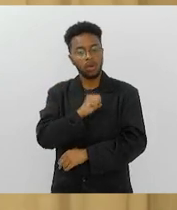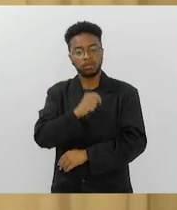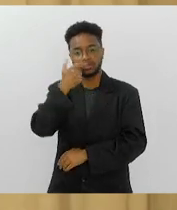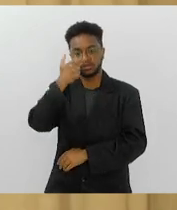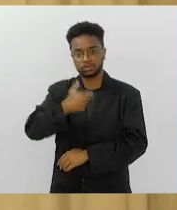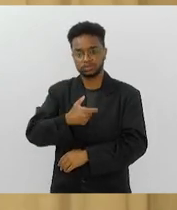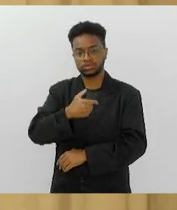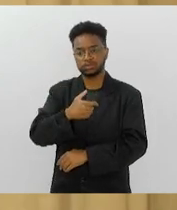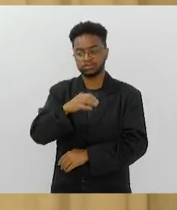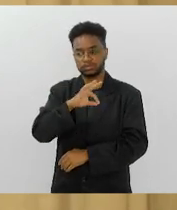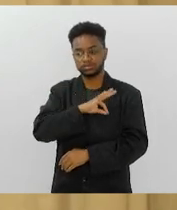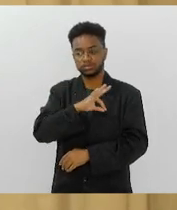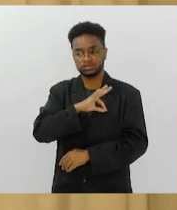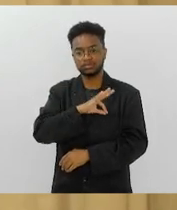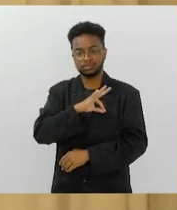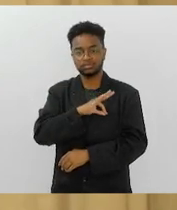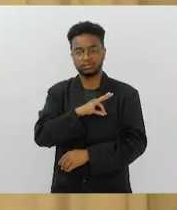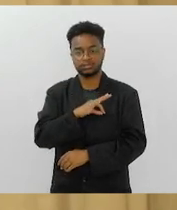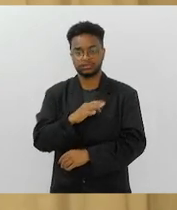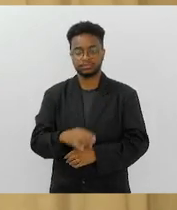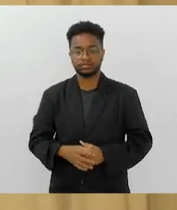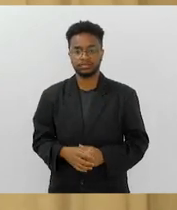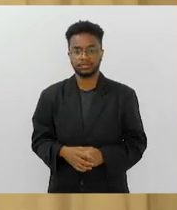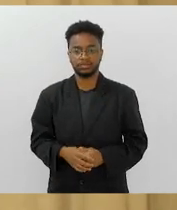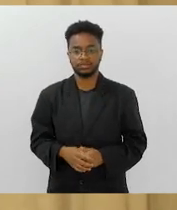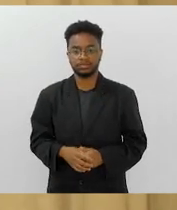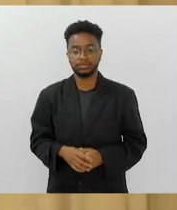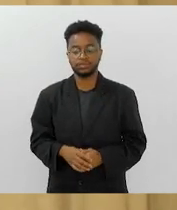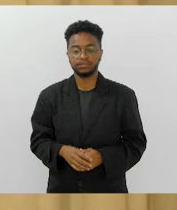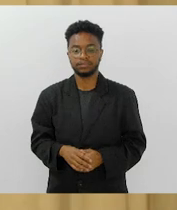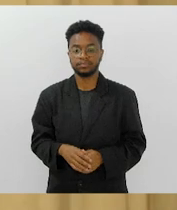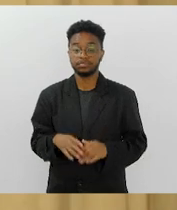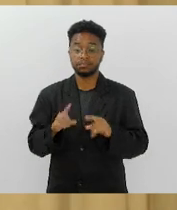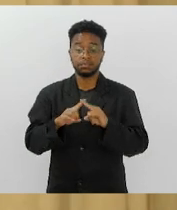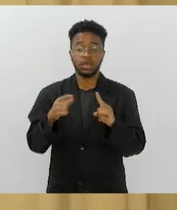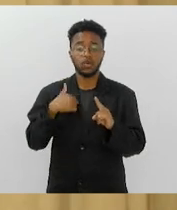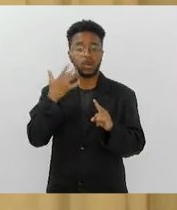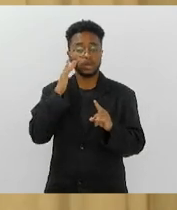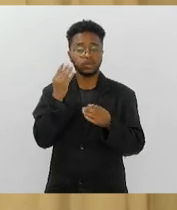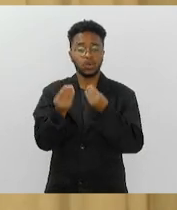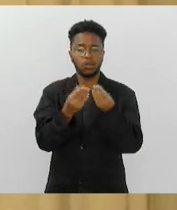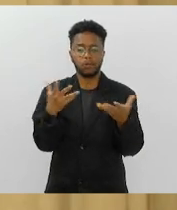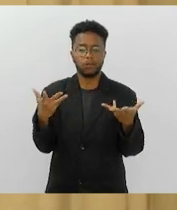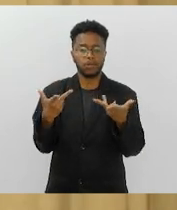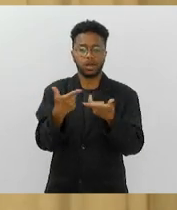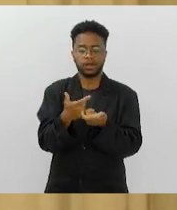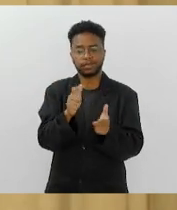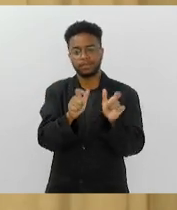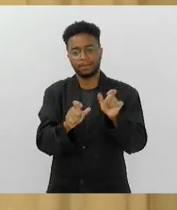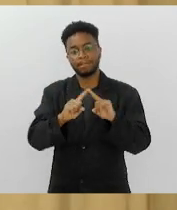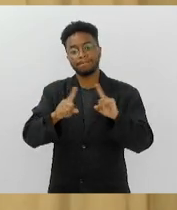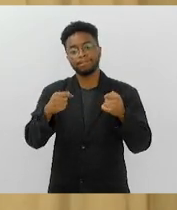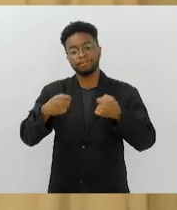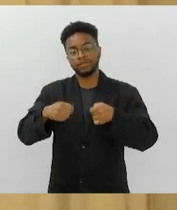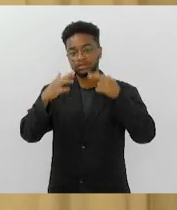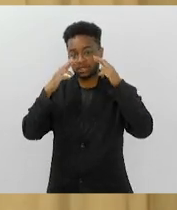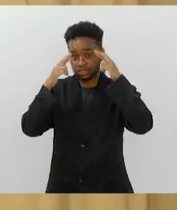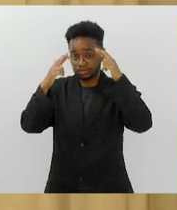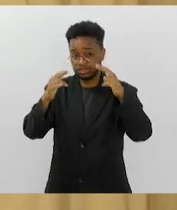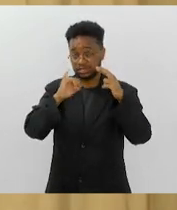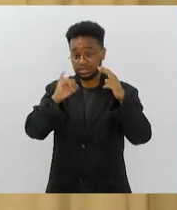minha farda, e eu acho incrível o efeito que ela causa nas pessoas, mas eu tenho que respeitar que quando uma policial